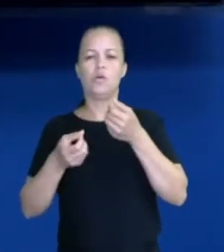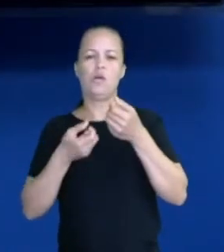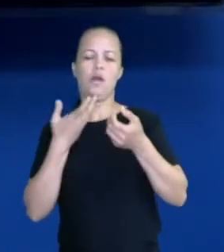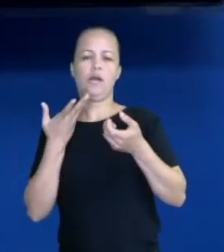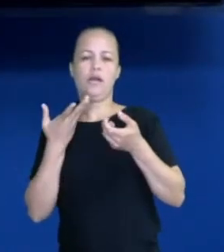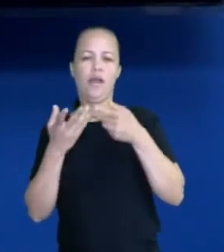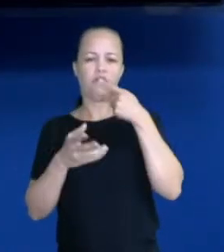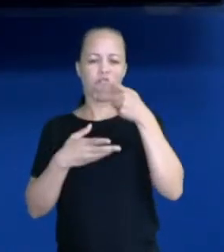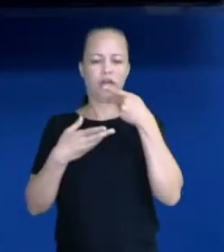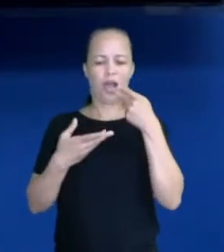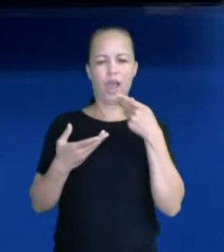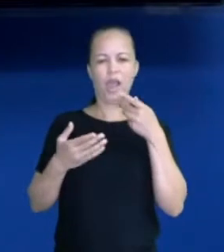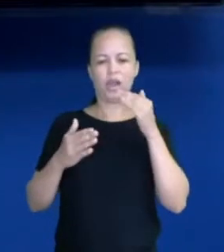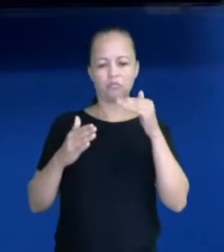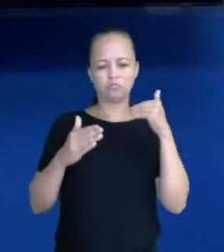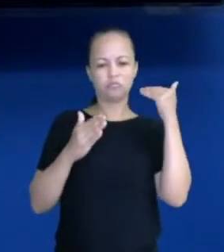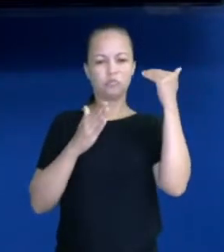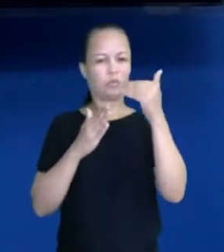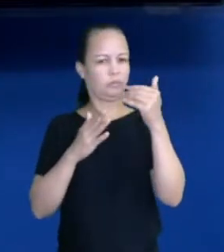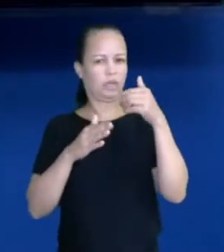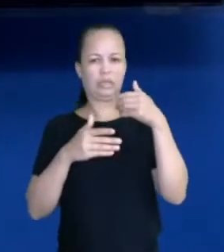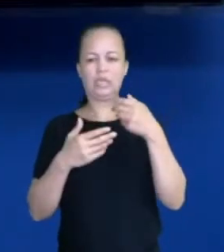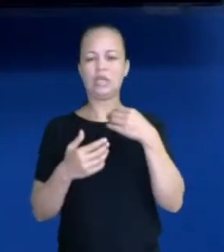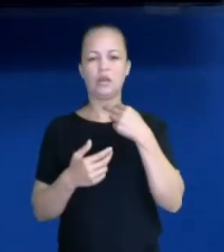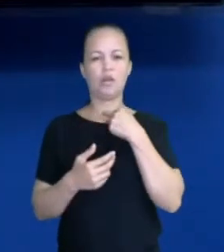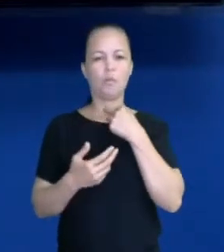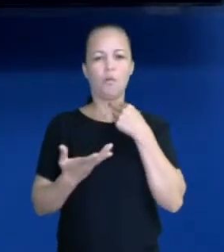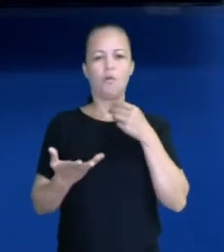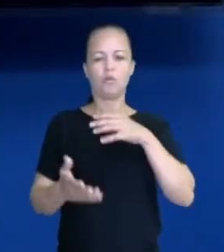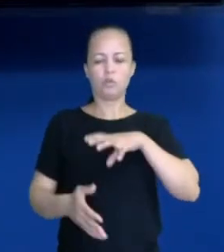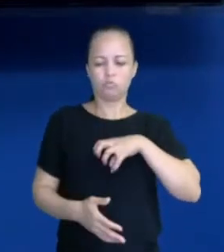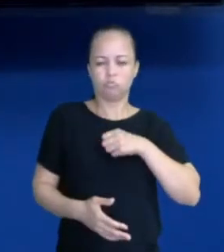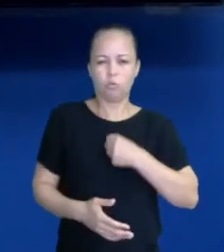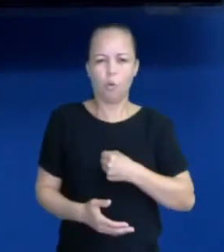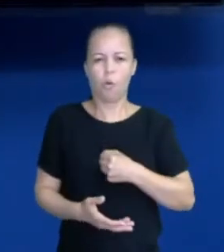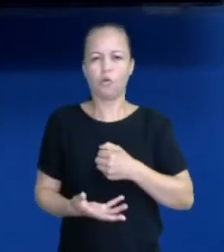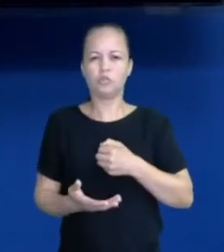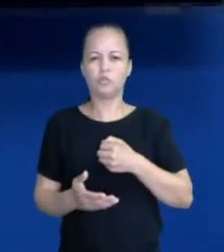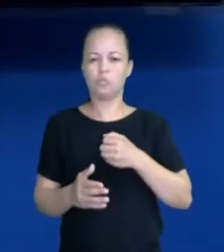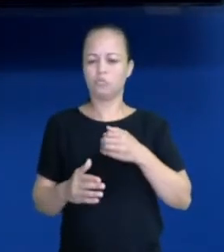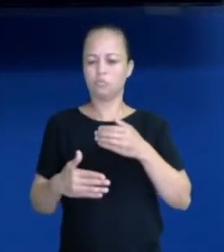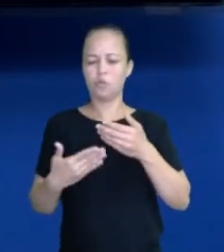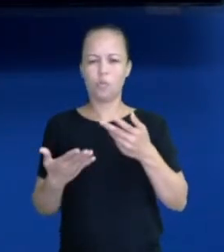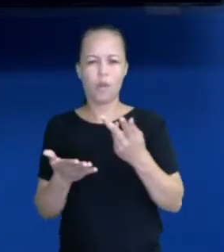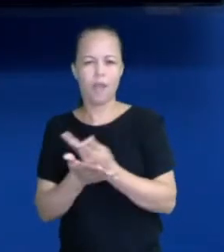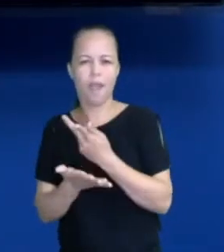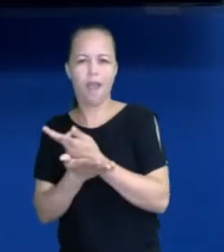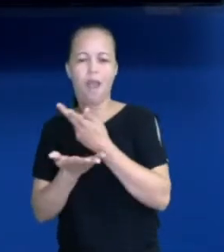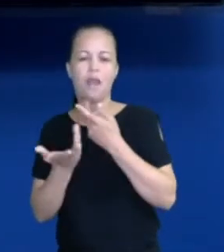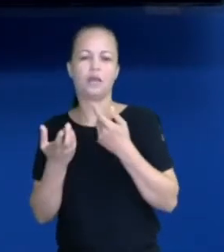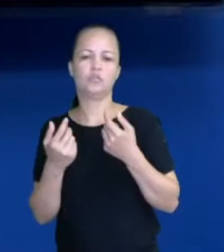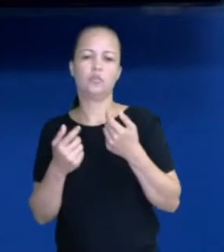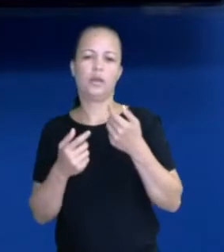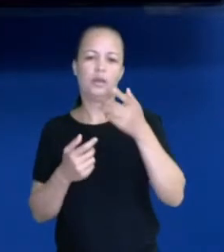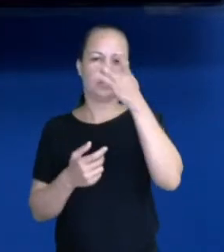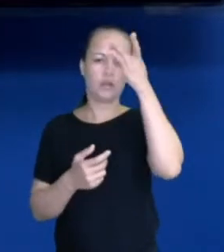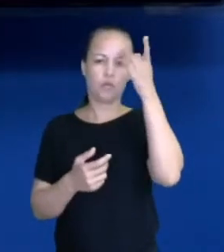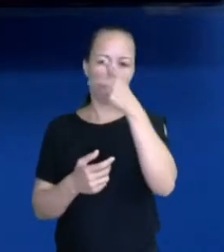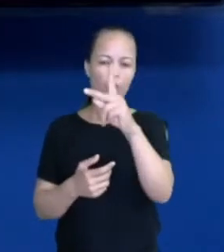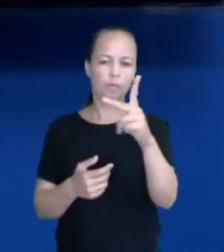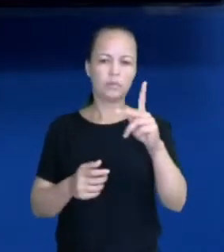do normal, quando está havendo ali um ódio, algo fora do comum para a pessoa